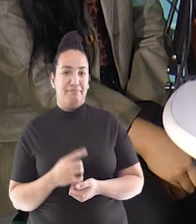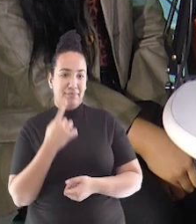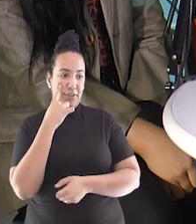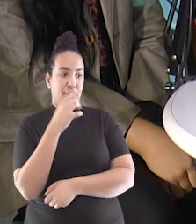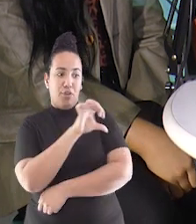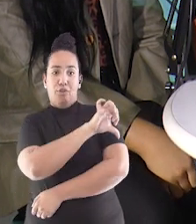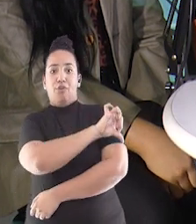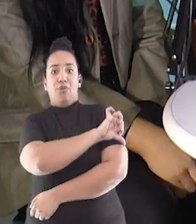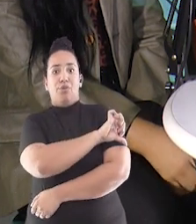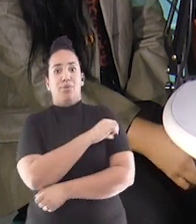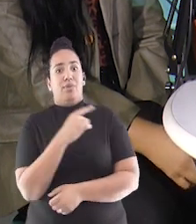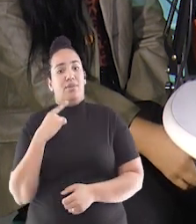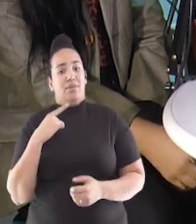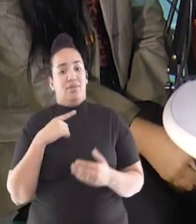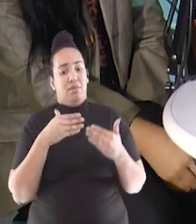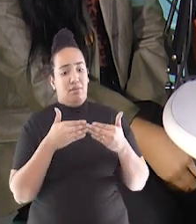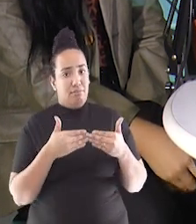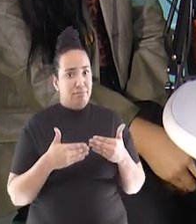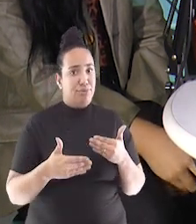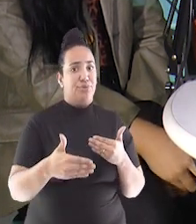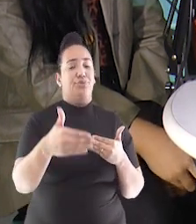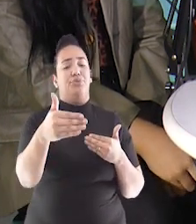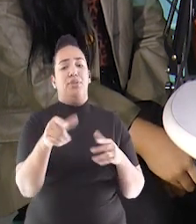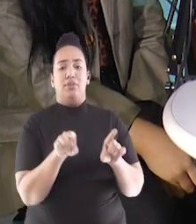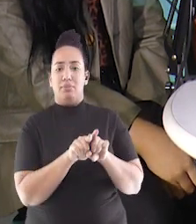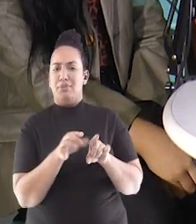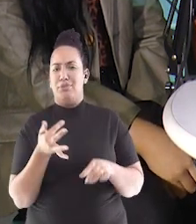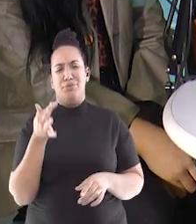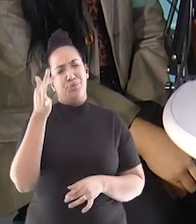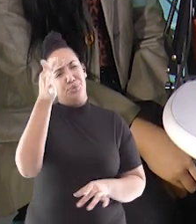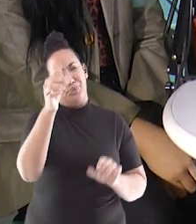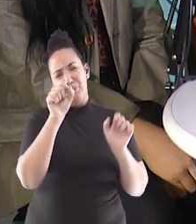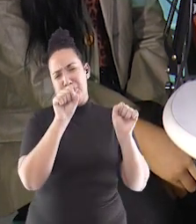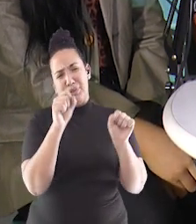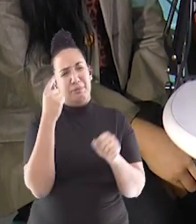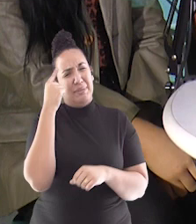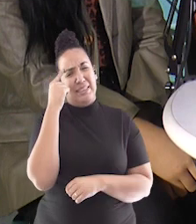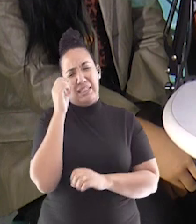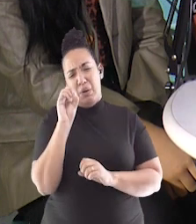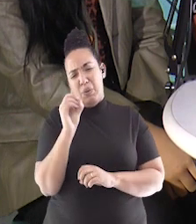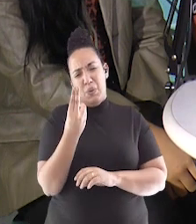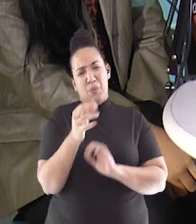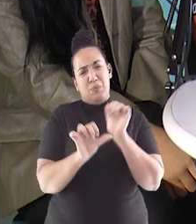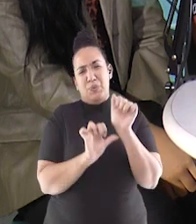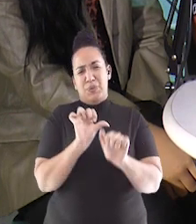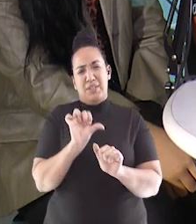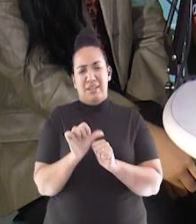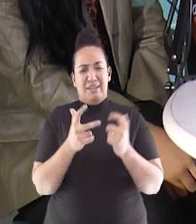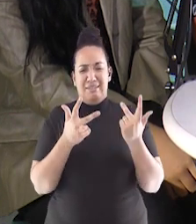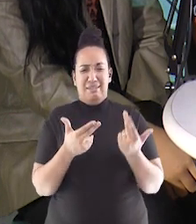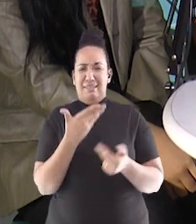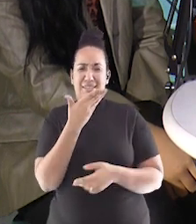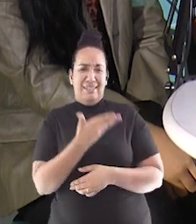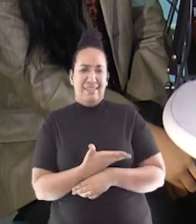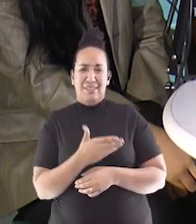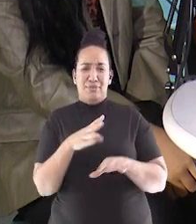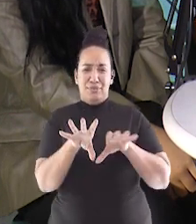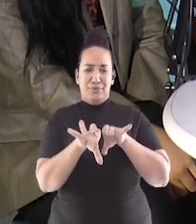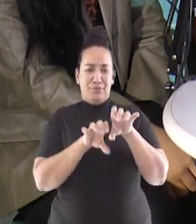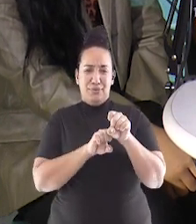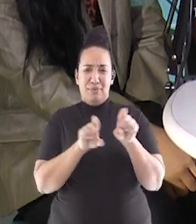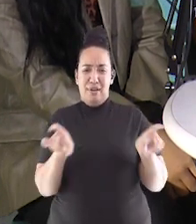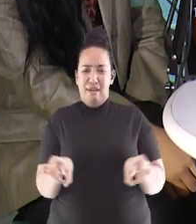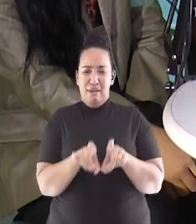ainda tem um tempinho pra pensar. Exatamente. E até lá no futuro mesmo, vocês ainda vão pensar, vocês podem mudar. Igual a isso, fez